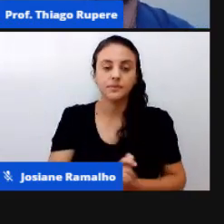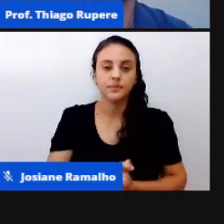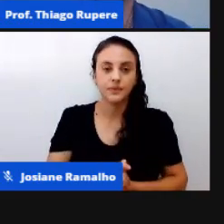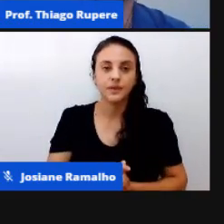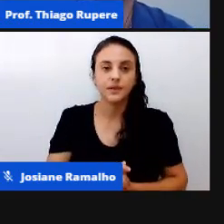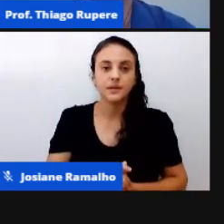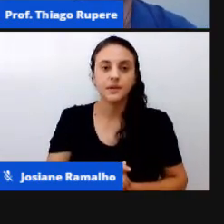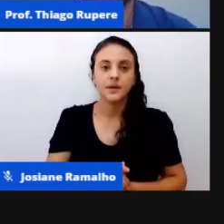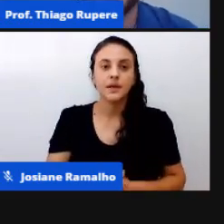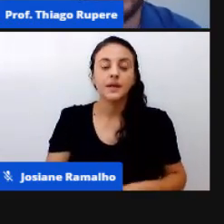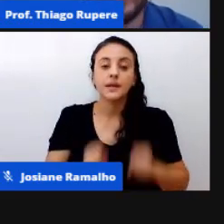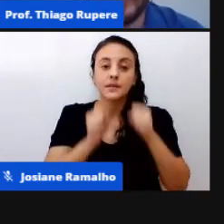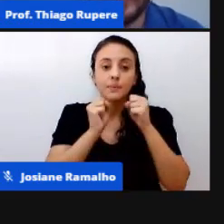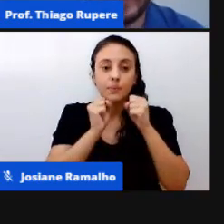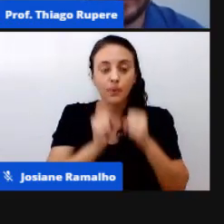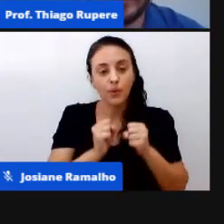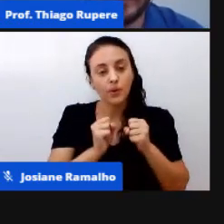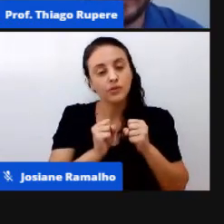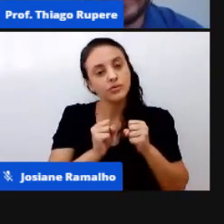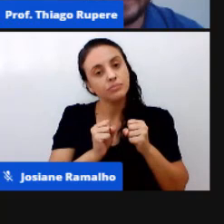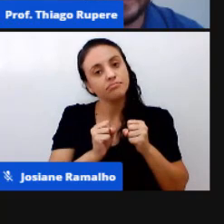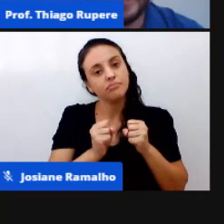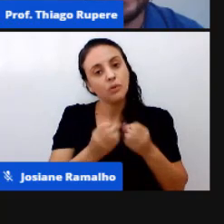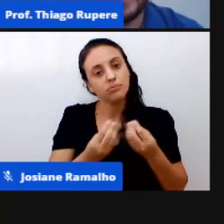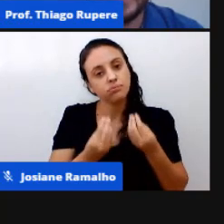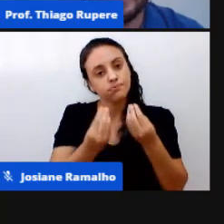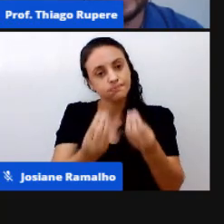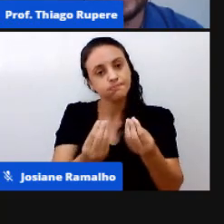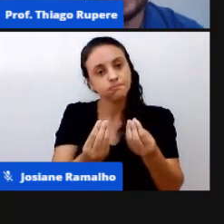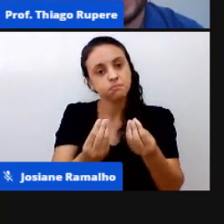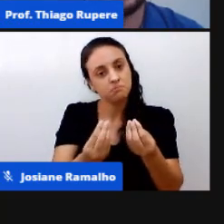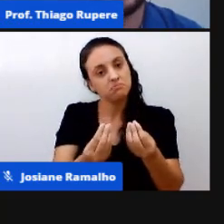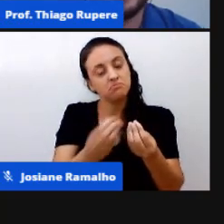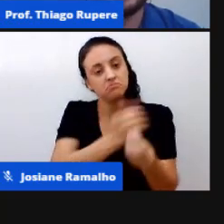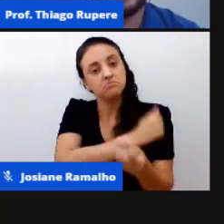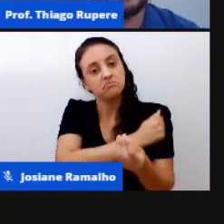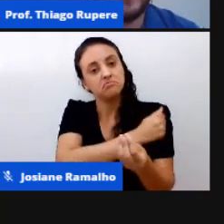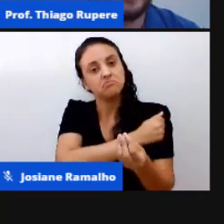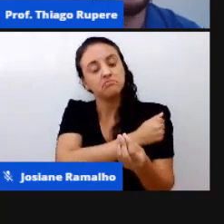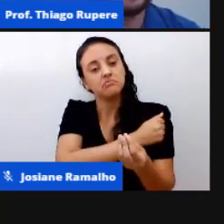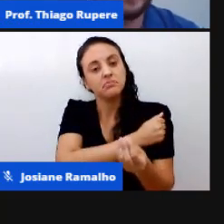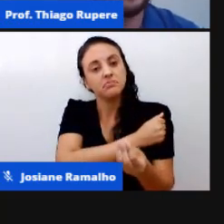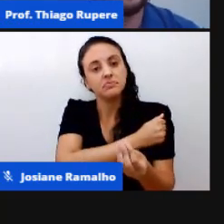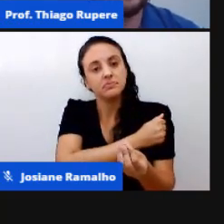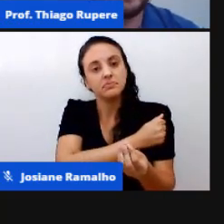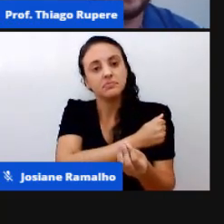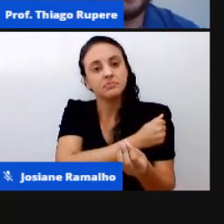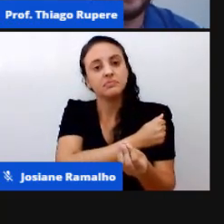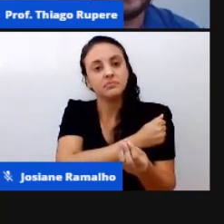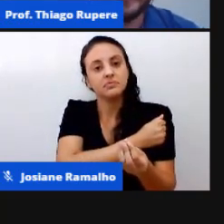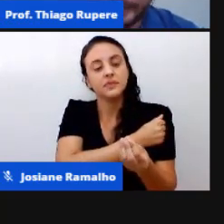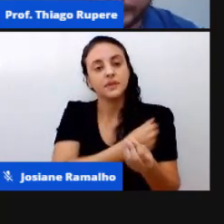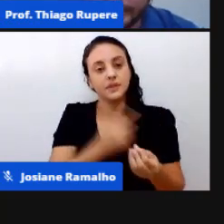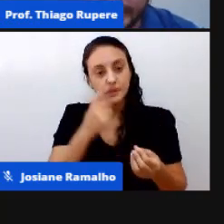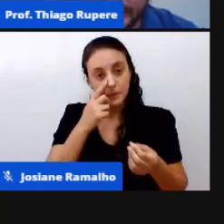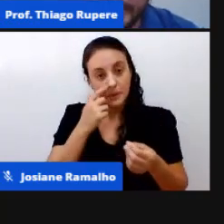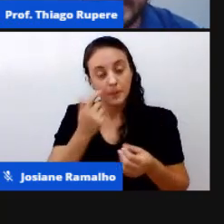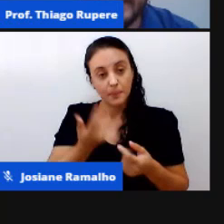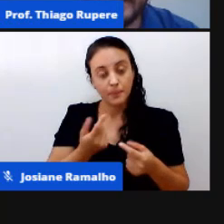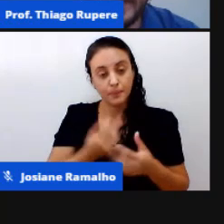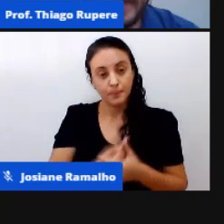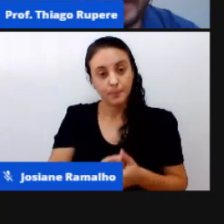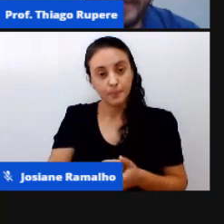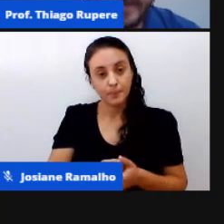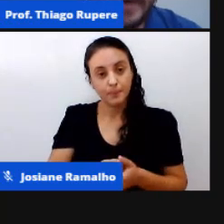gente possa ofertar isso para os nossos alunos, tá? Para que atenda a essa demanda crescente